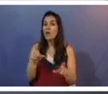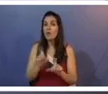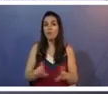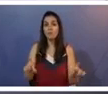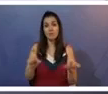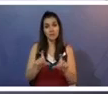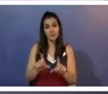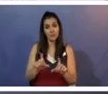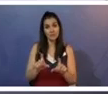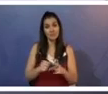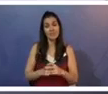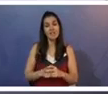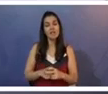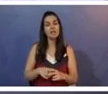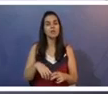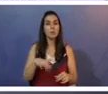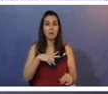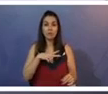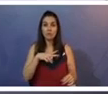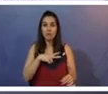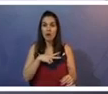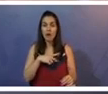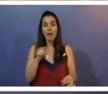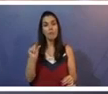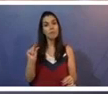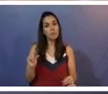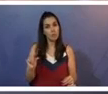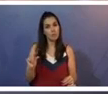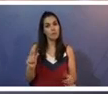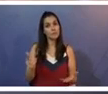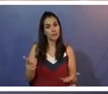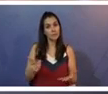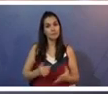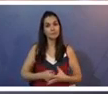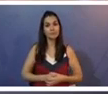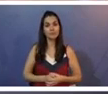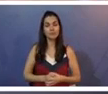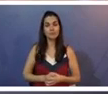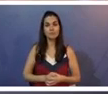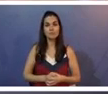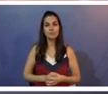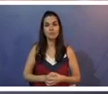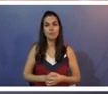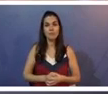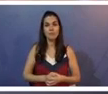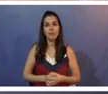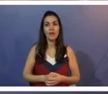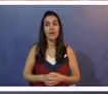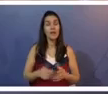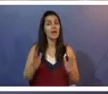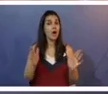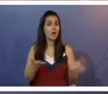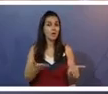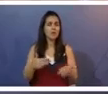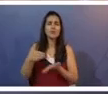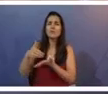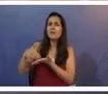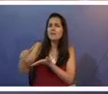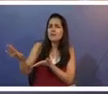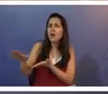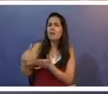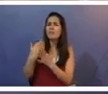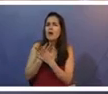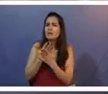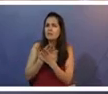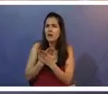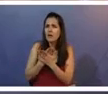cai muito, apenas 9%. Então, é de se pensar aí. Com a suspensão das aulas presenciais, a decisão